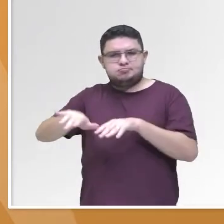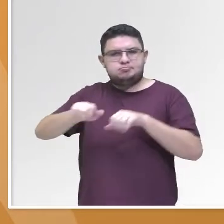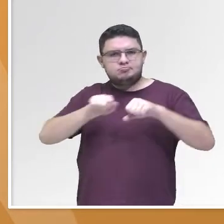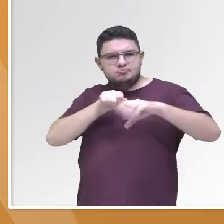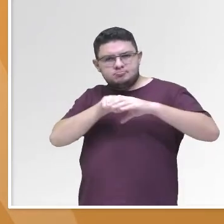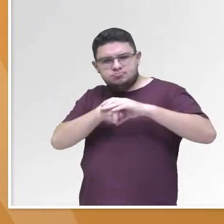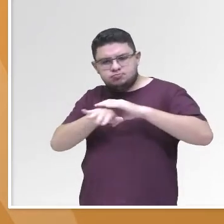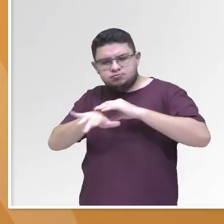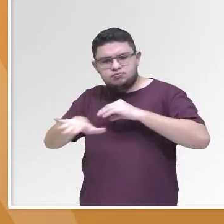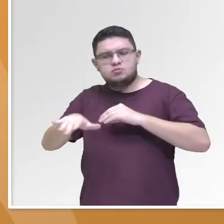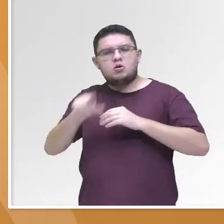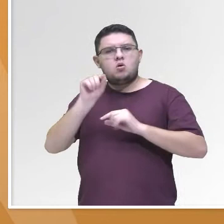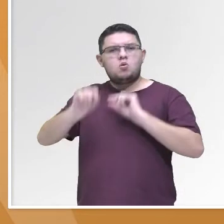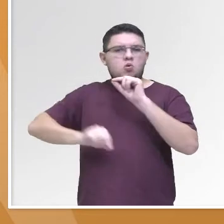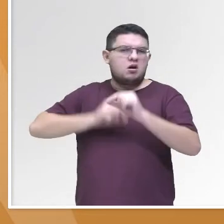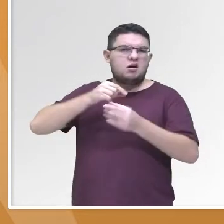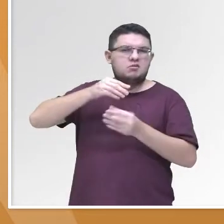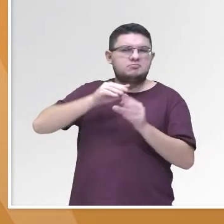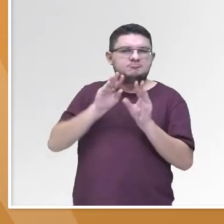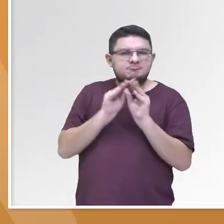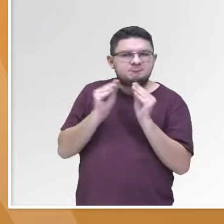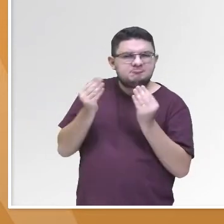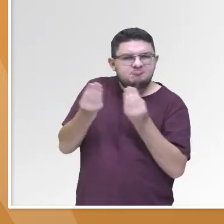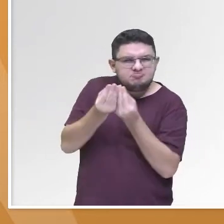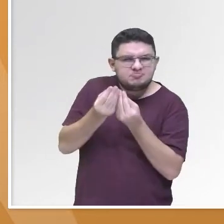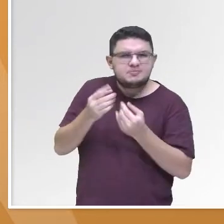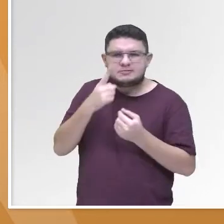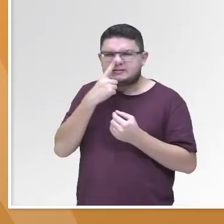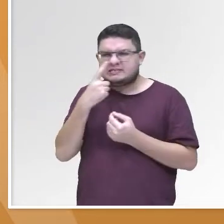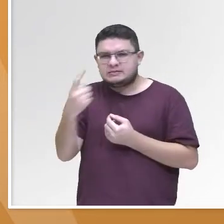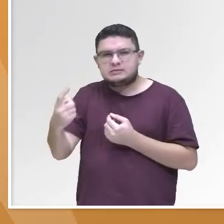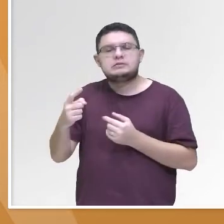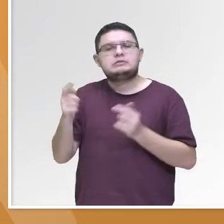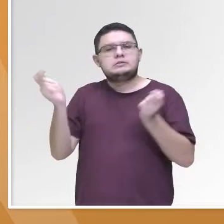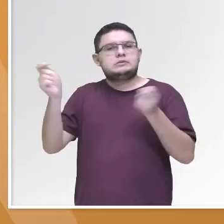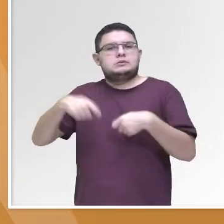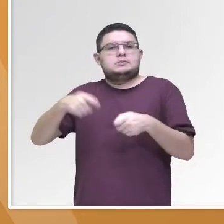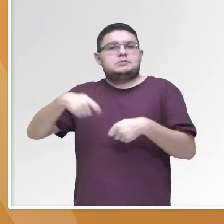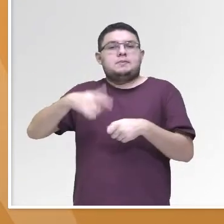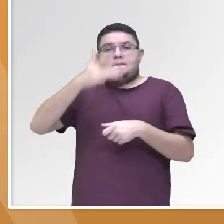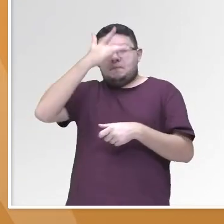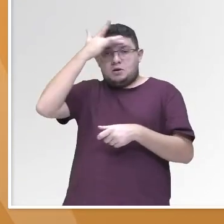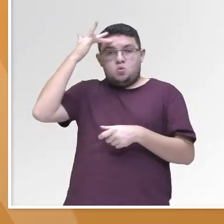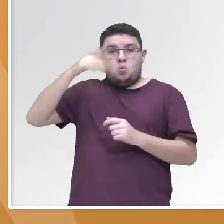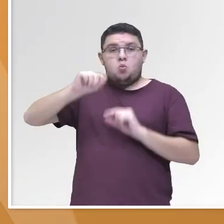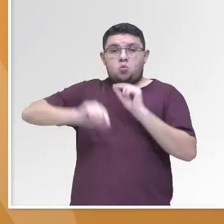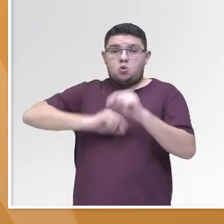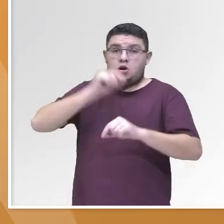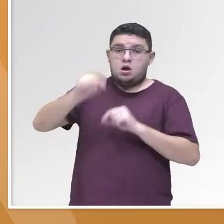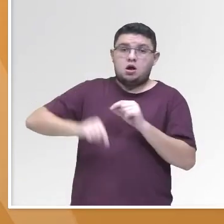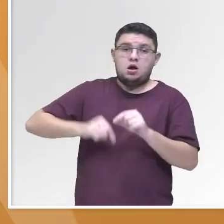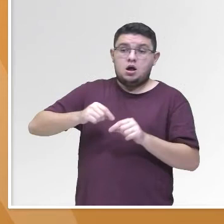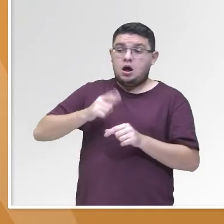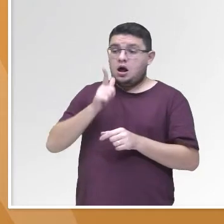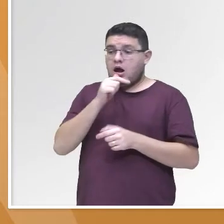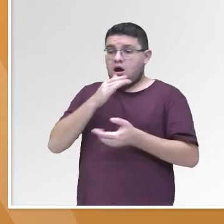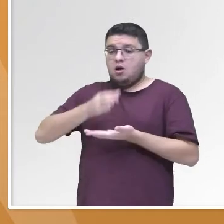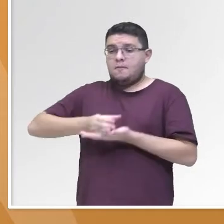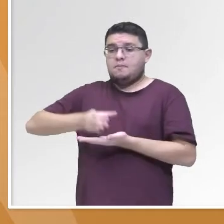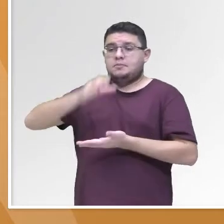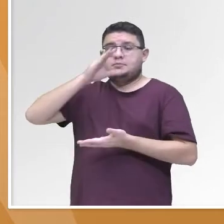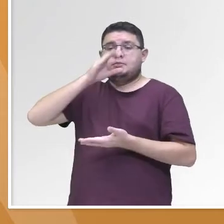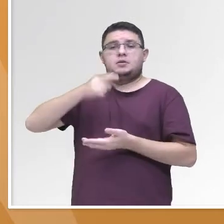ali de uma cacimba, um poço ali com uma profundidade menor, né? Ou um poço artesiano, ou até